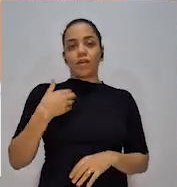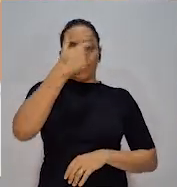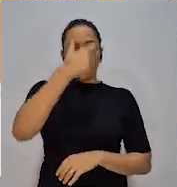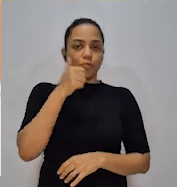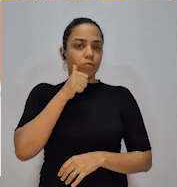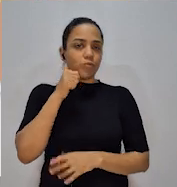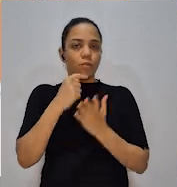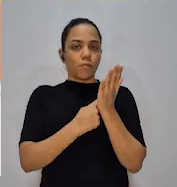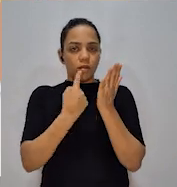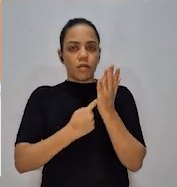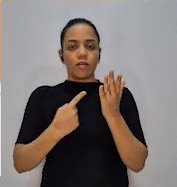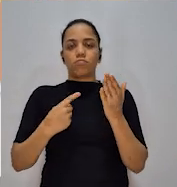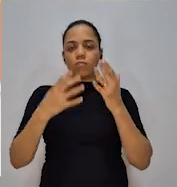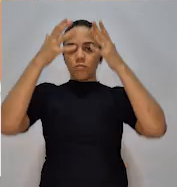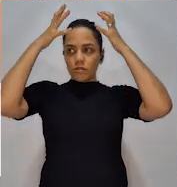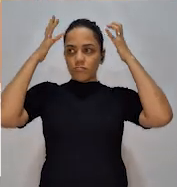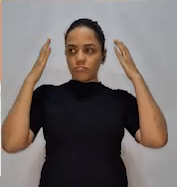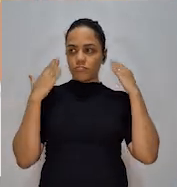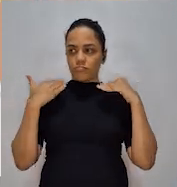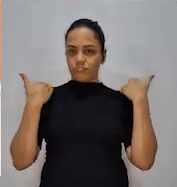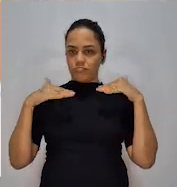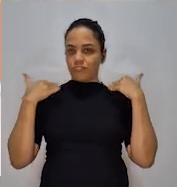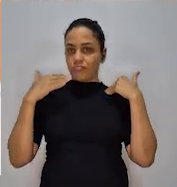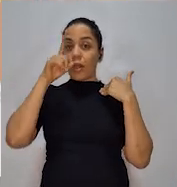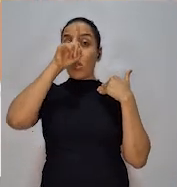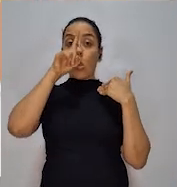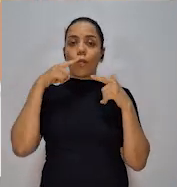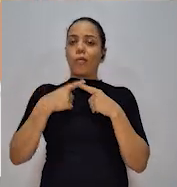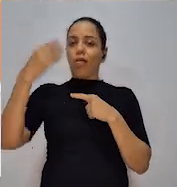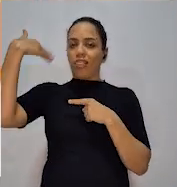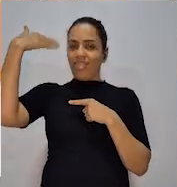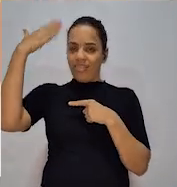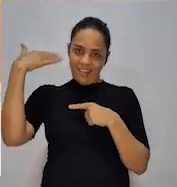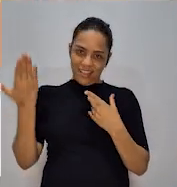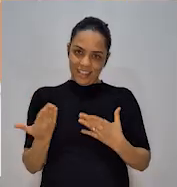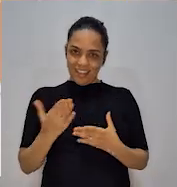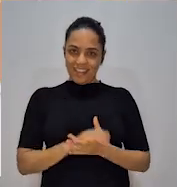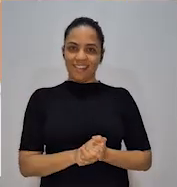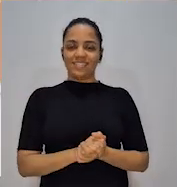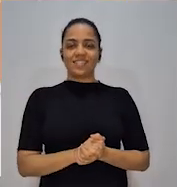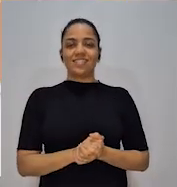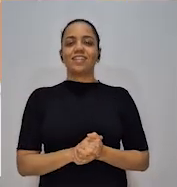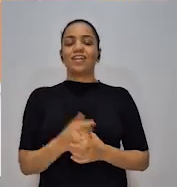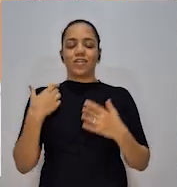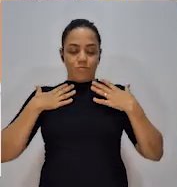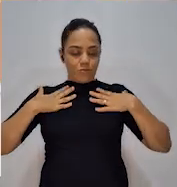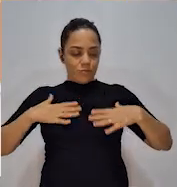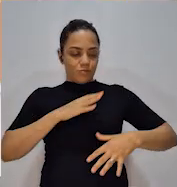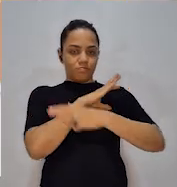cabelos na altura dos ombros, louros ao poder da tinta, é, com uma blusa